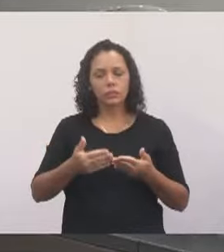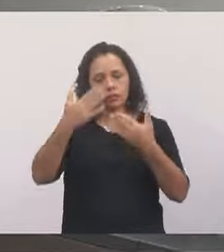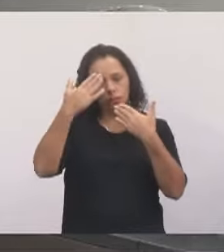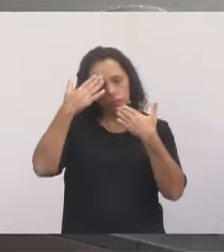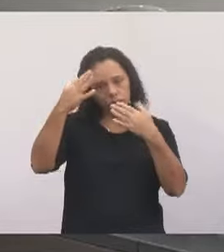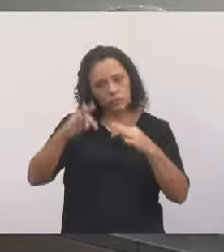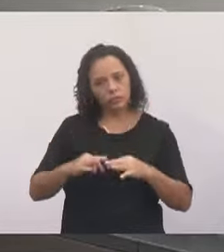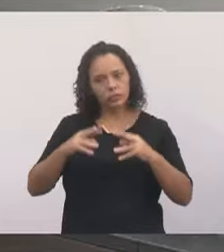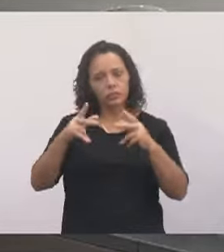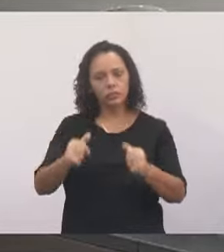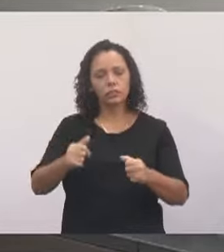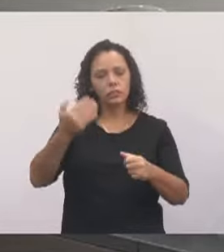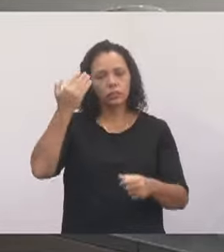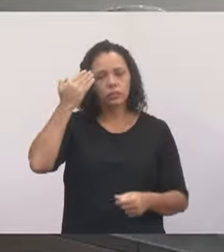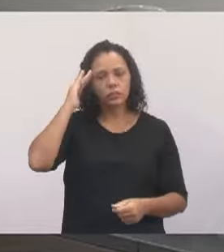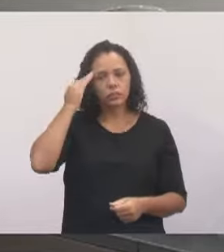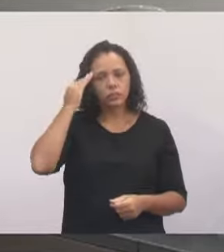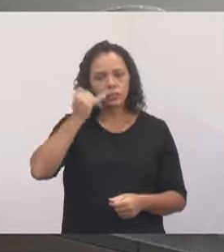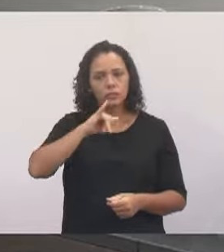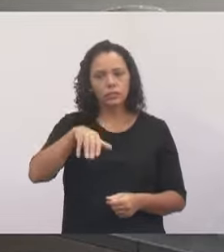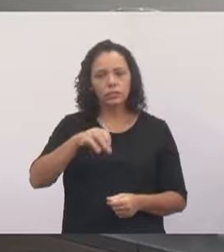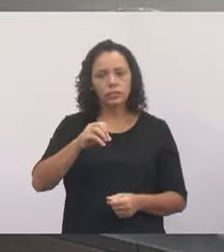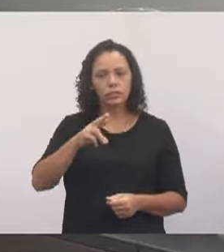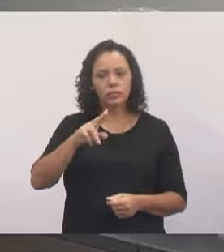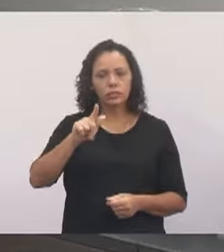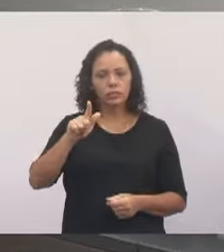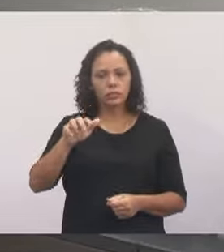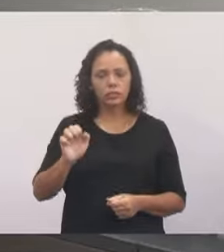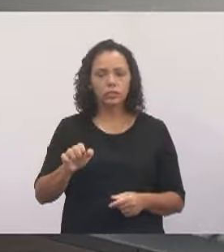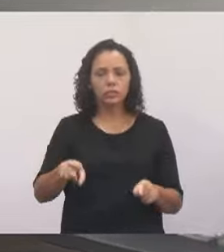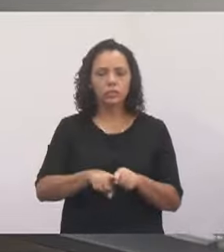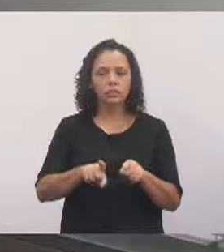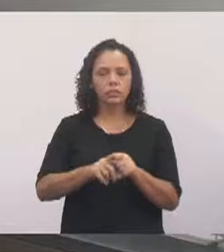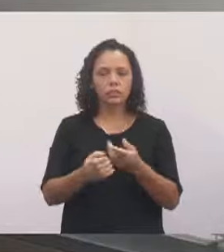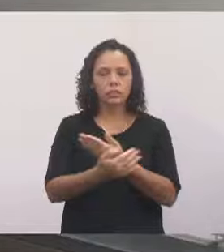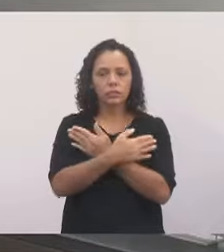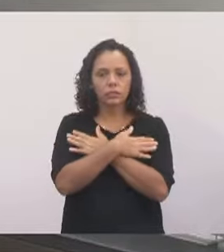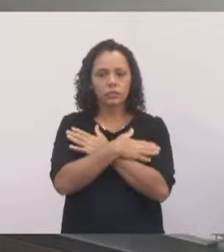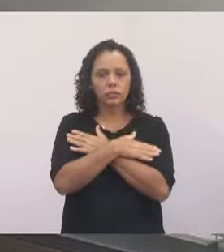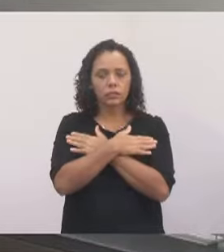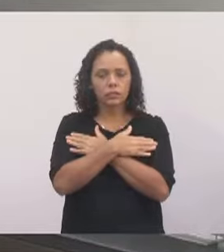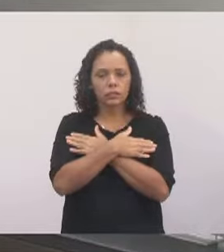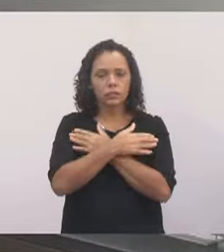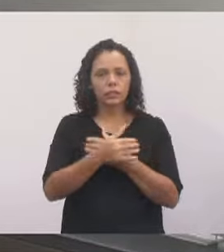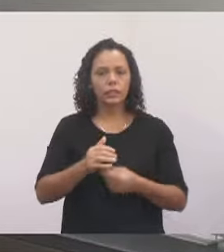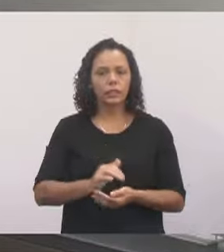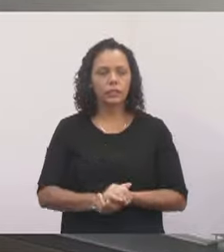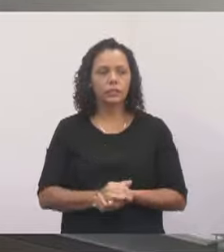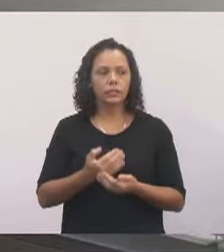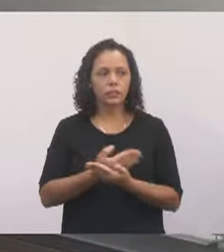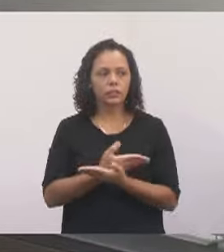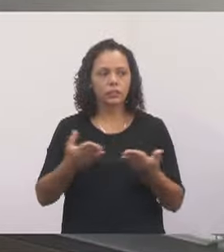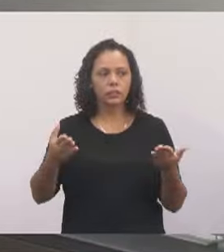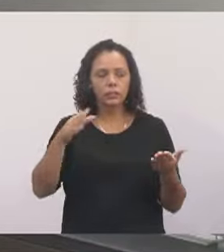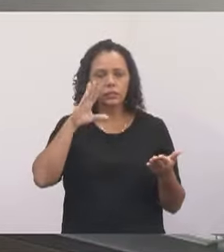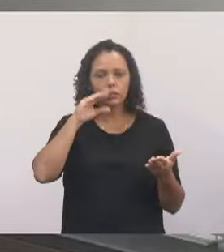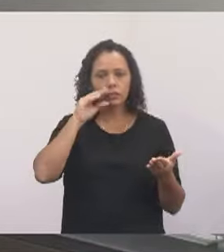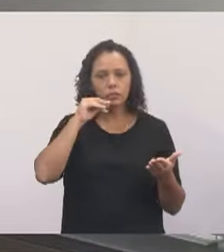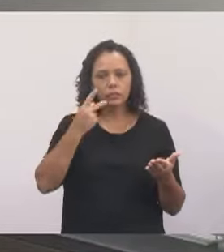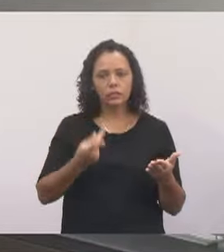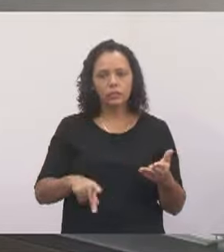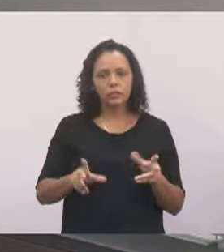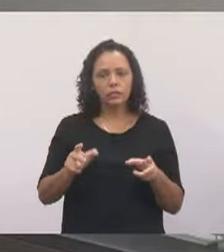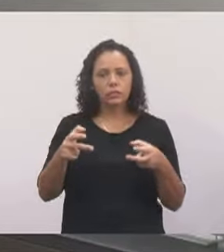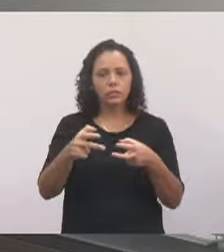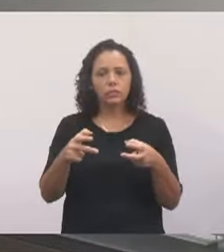a casa pela compreensão, doutor Jorge, a qual estendo aqui o abraço a todos os funcionários da nossa casa, da Câmara Municipal,